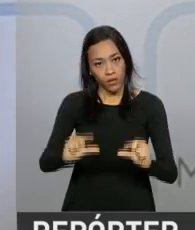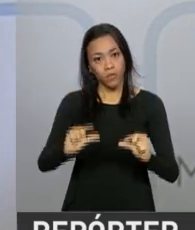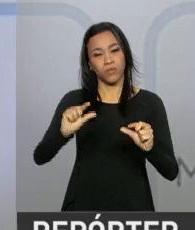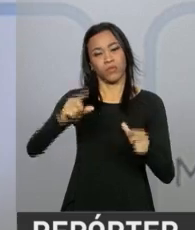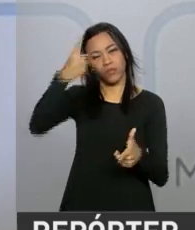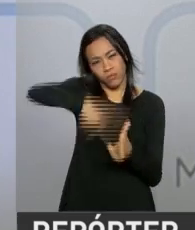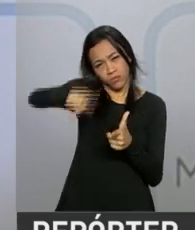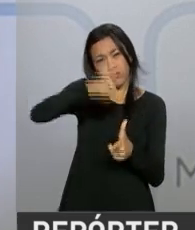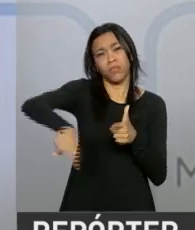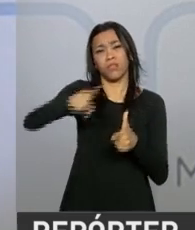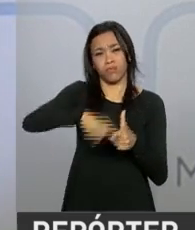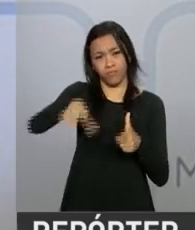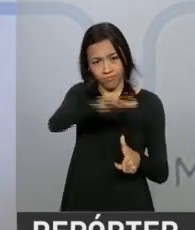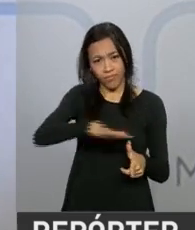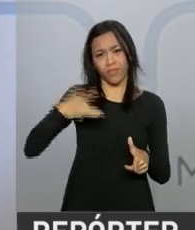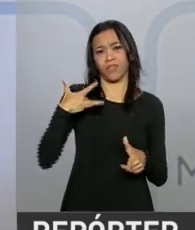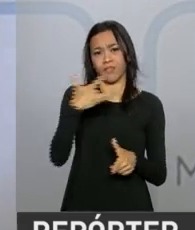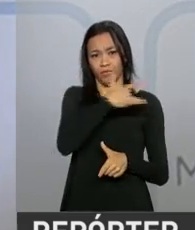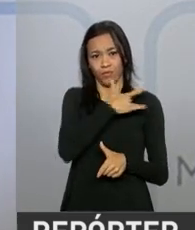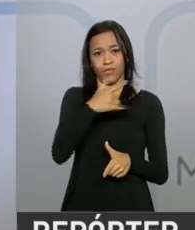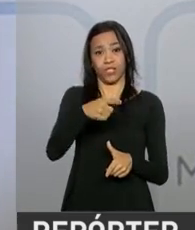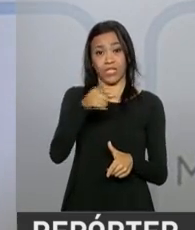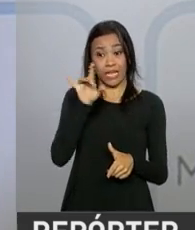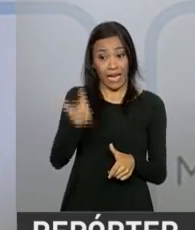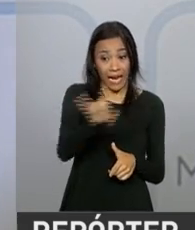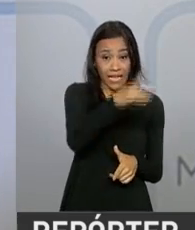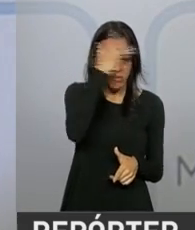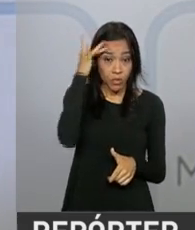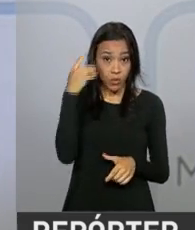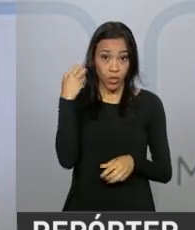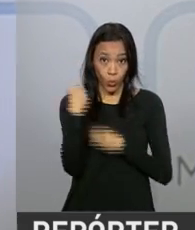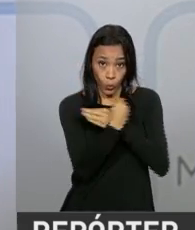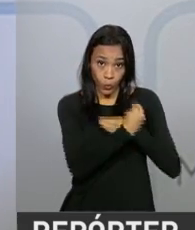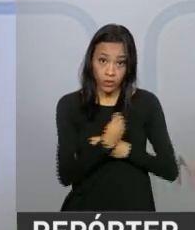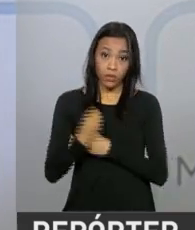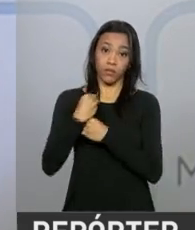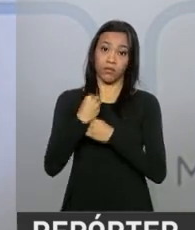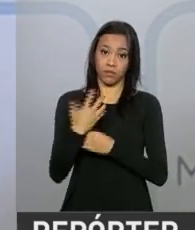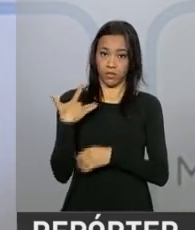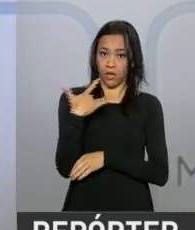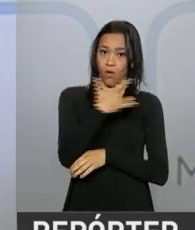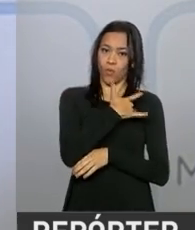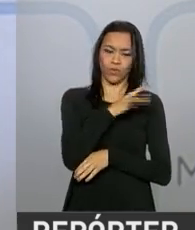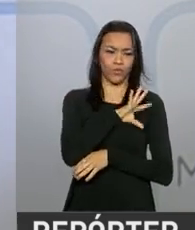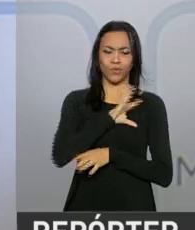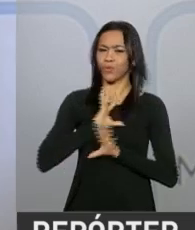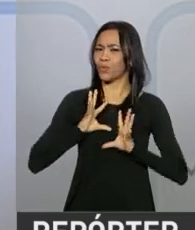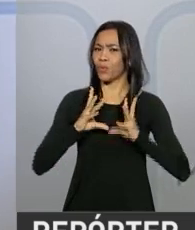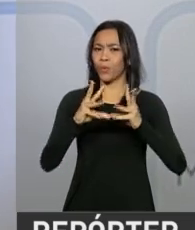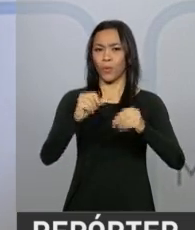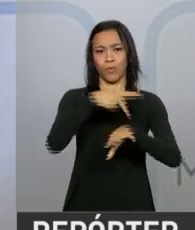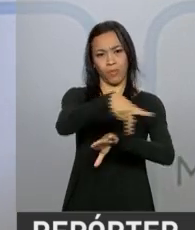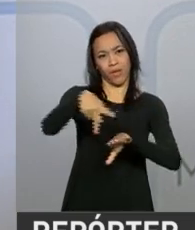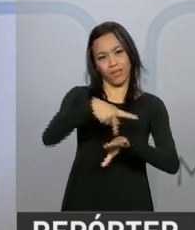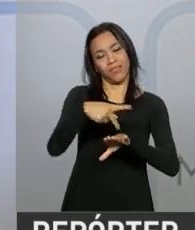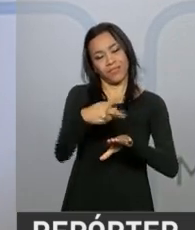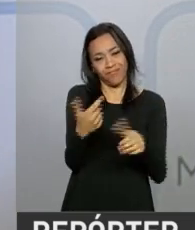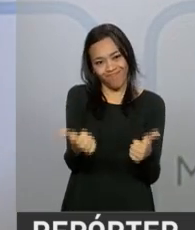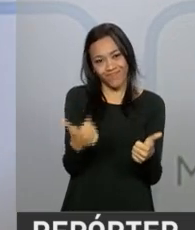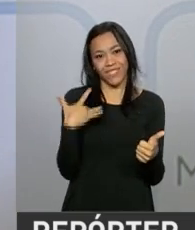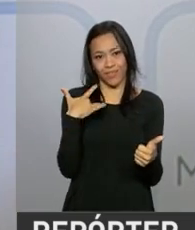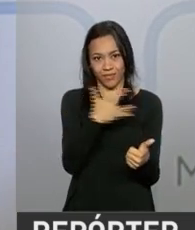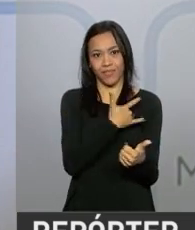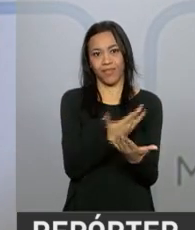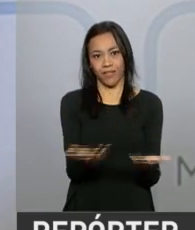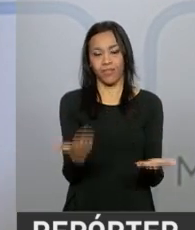área de saúde, que cada cidadão brasileiro cuidando bem da sua saúde, todo o país será mais saudável. Então, sempre o nosso